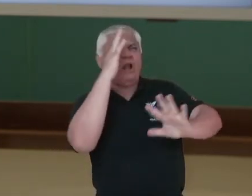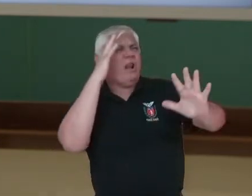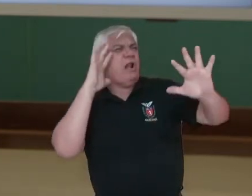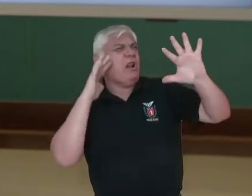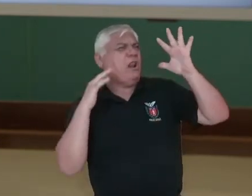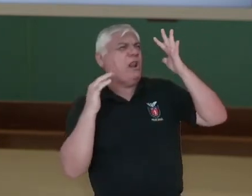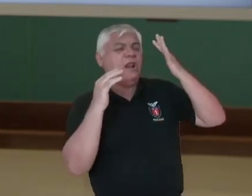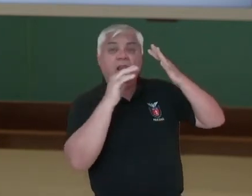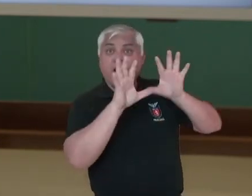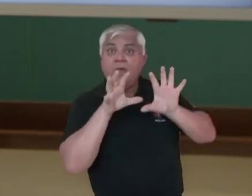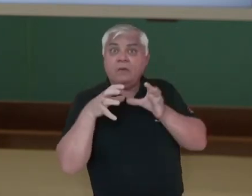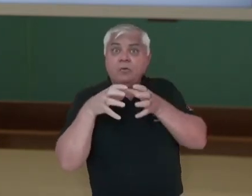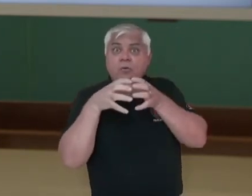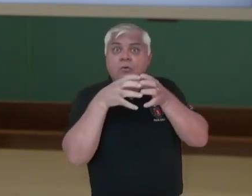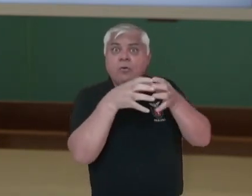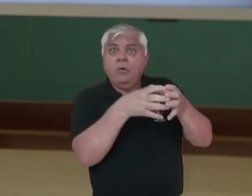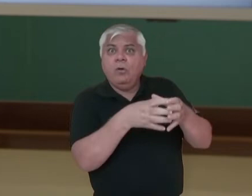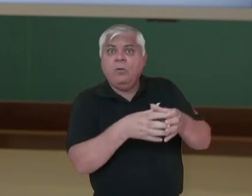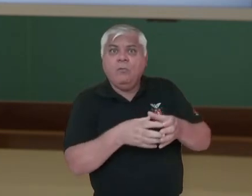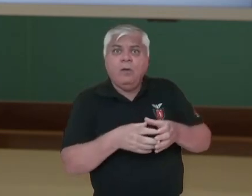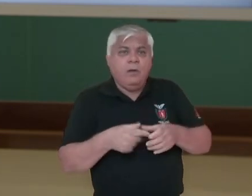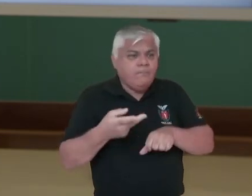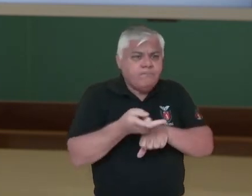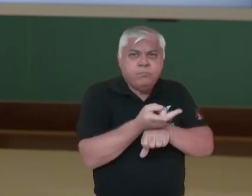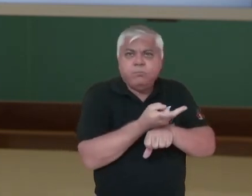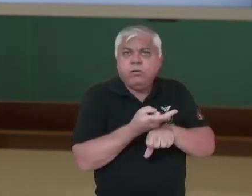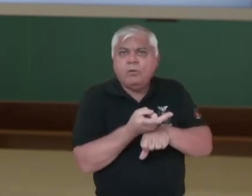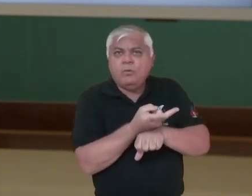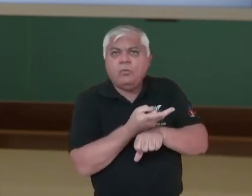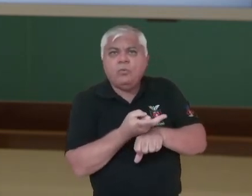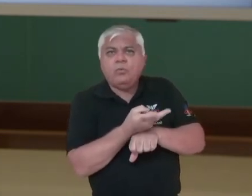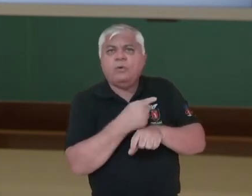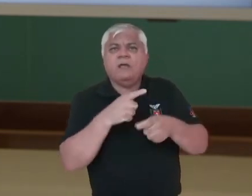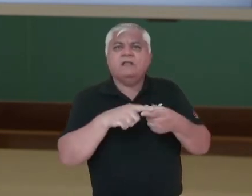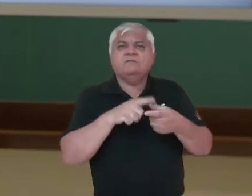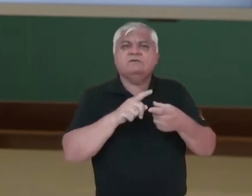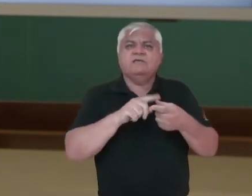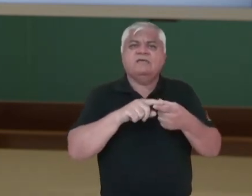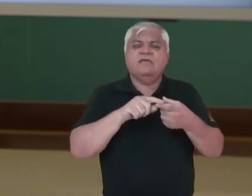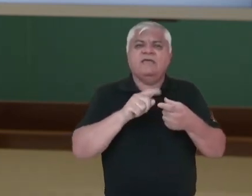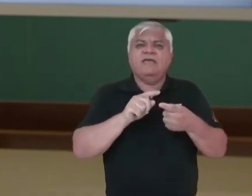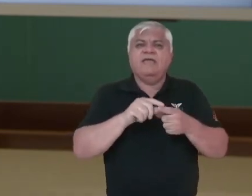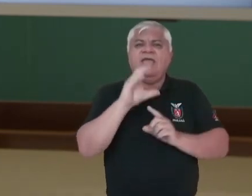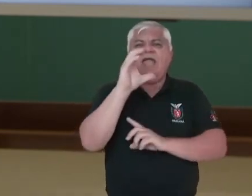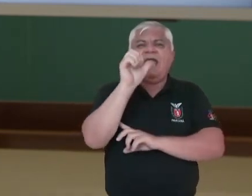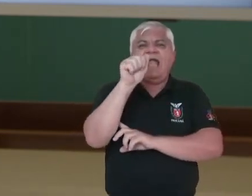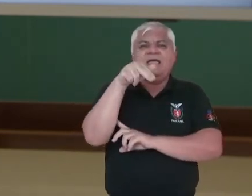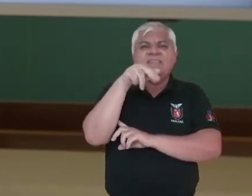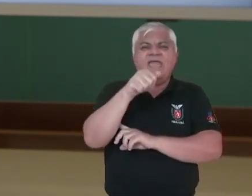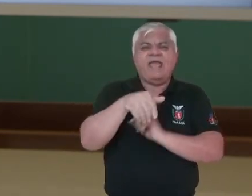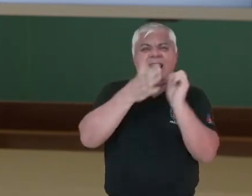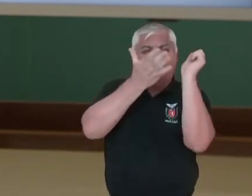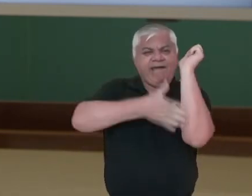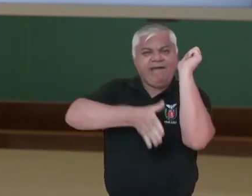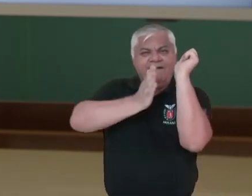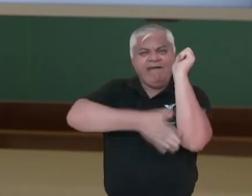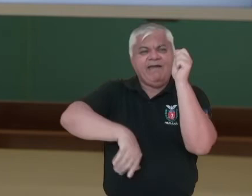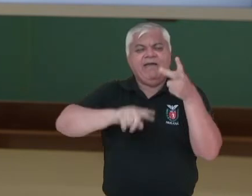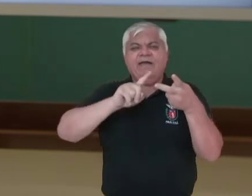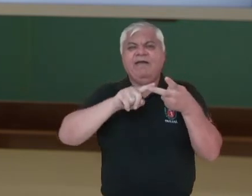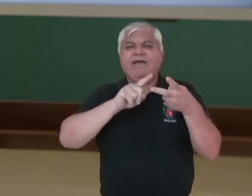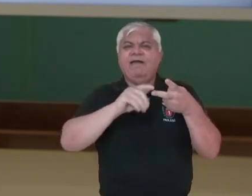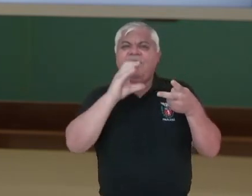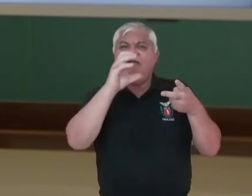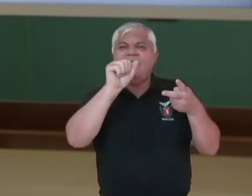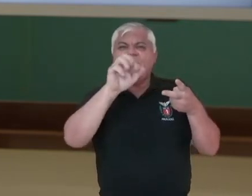que iam em direção ao interior em busca dessas especiarias, como o cravo, a canela, eles iam pelo rio Amazonas em busca de